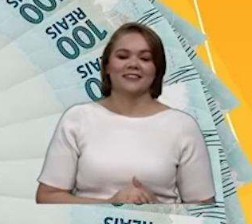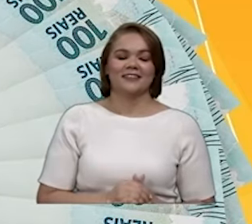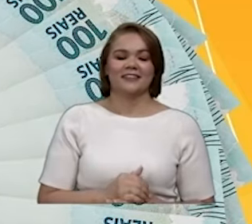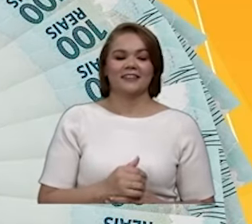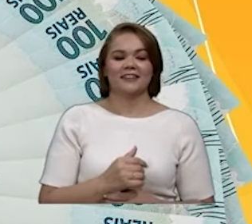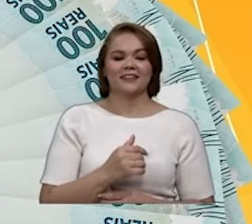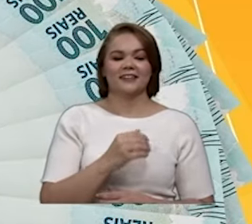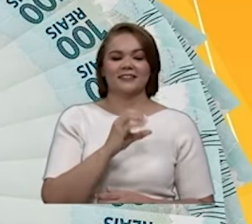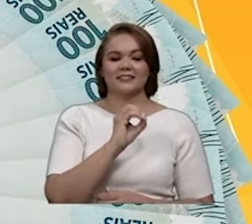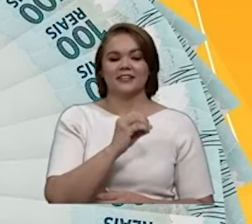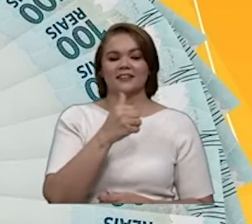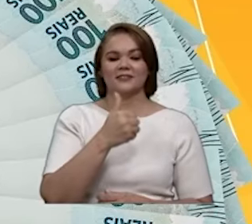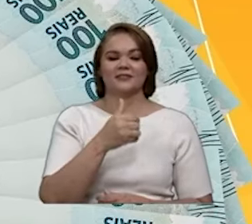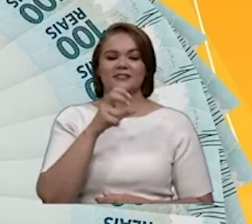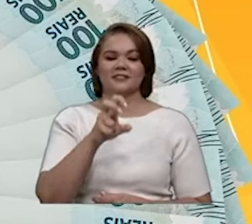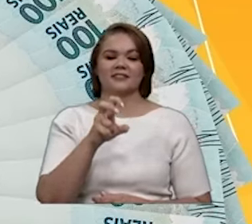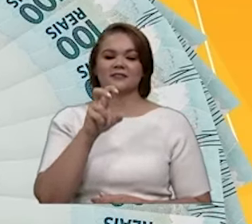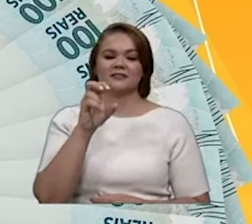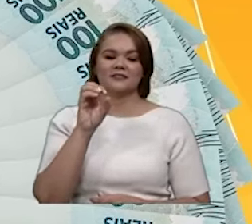de